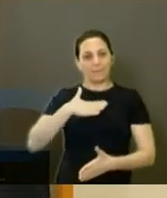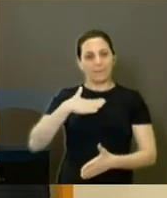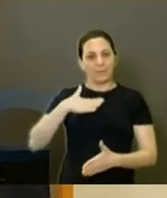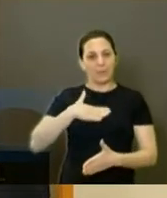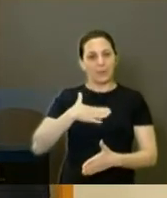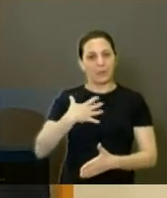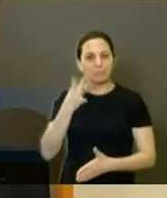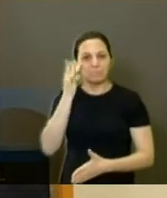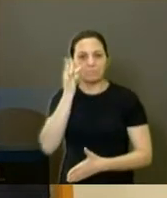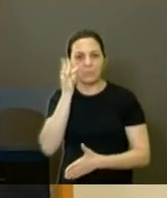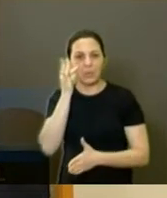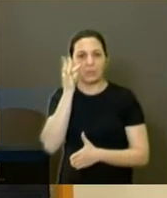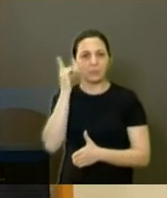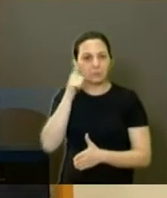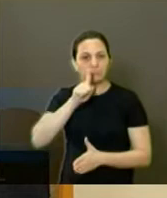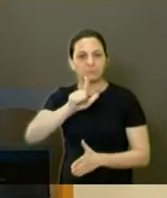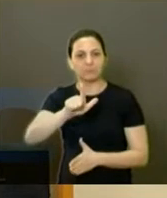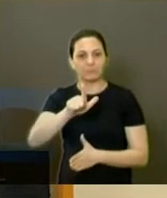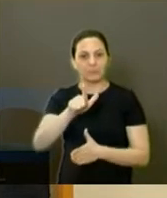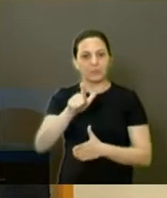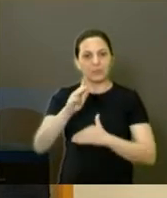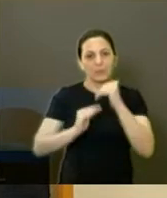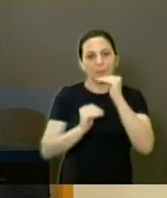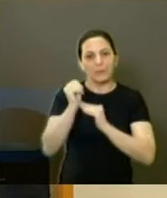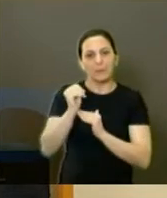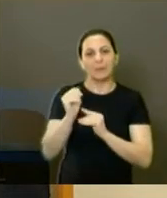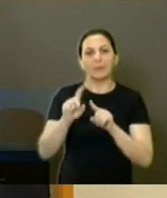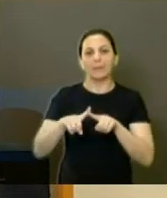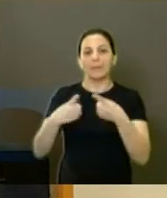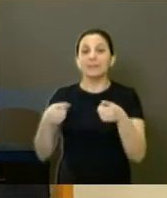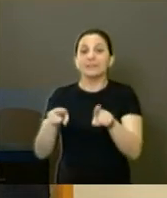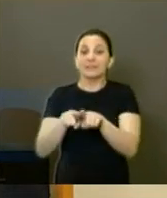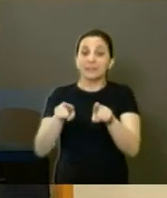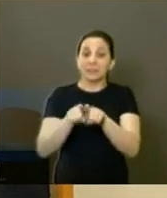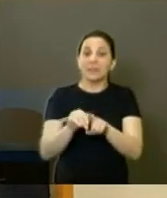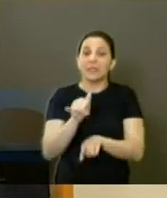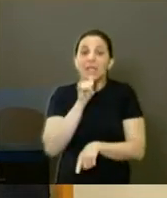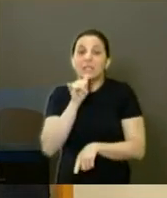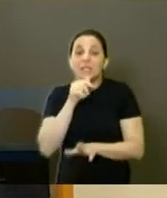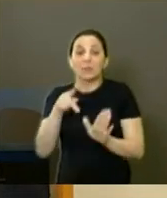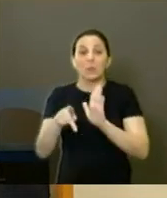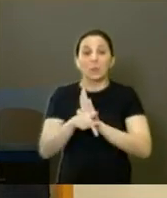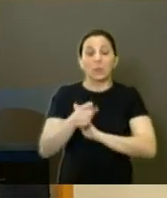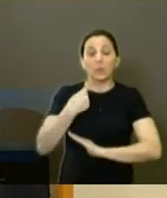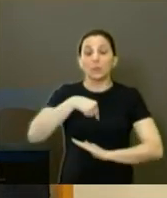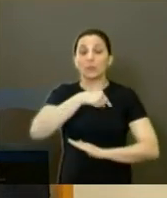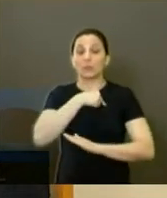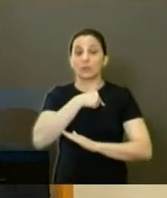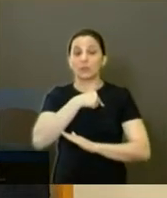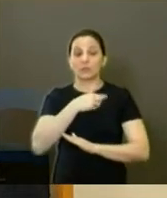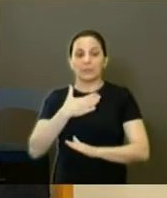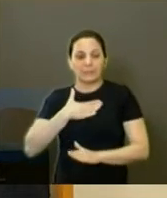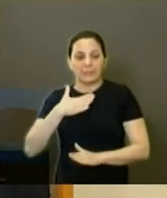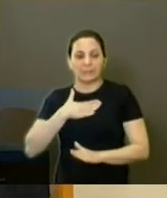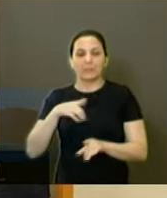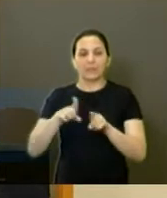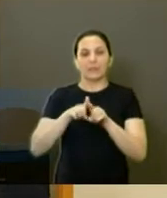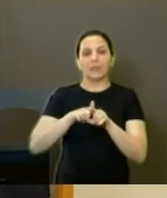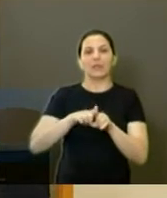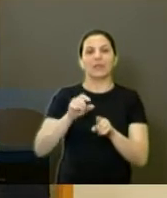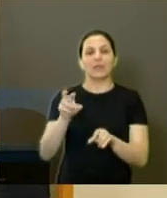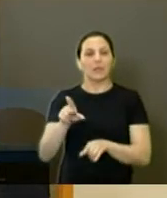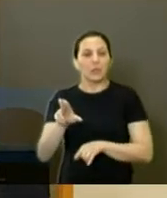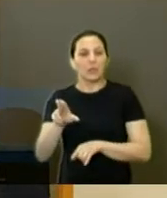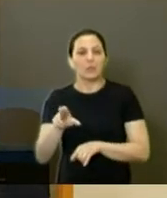pessoalmente, né, atuando nesse sentido, mas também dando exemplo para a gente, para mim e para os meus irmãos, principalmente, de que é